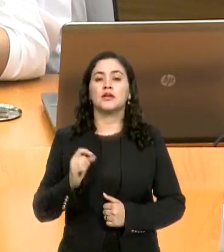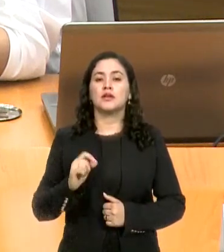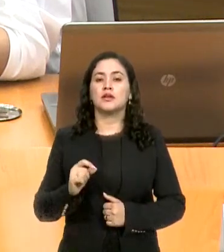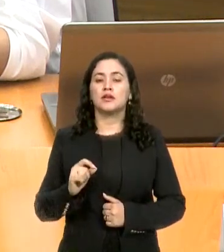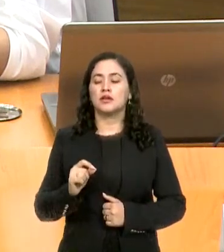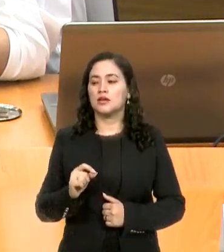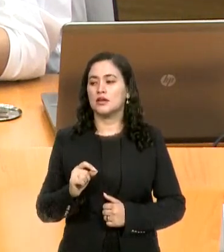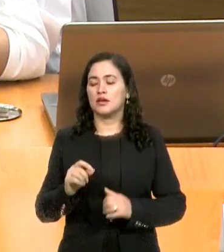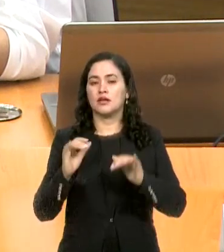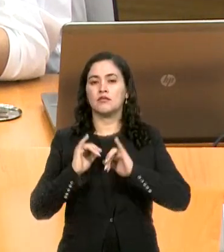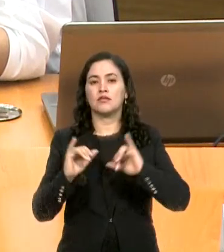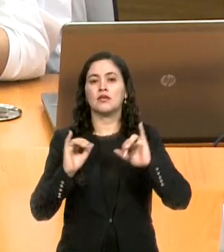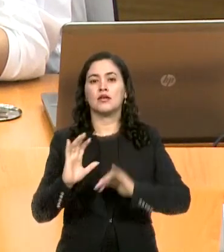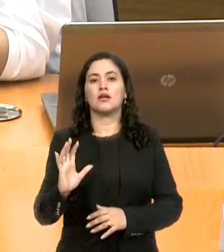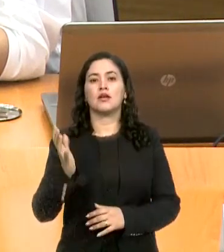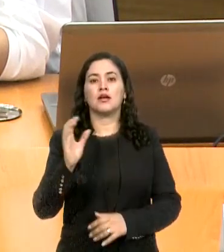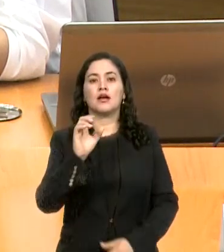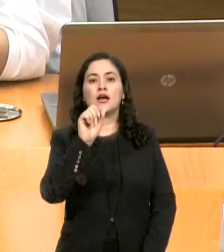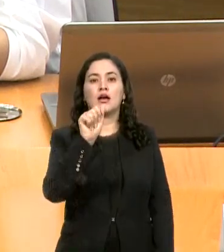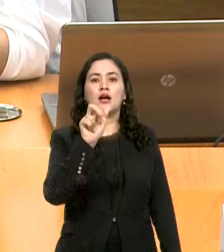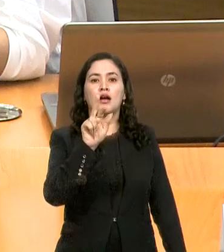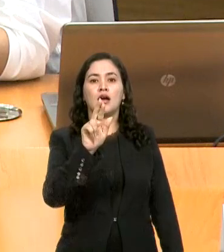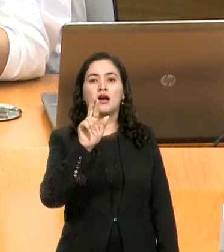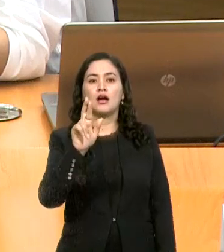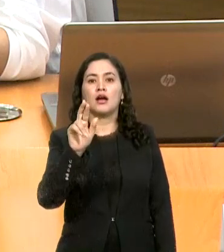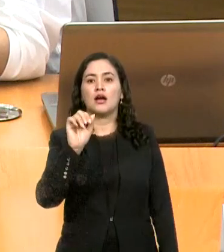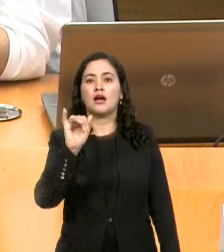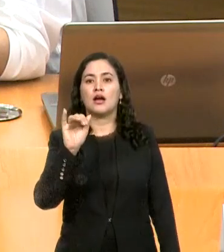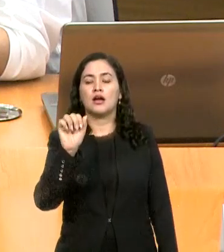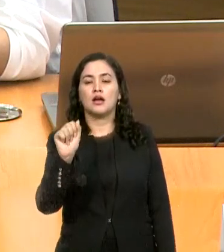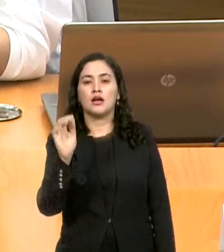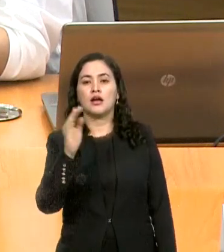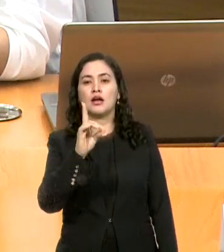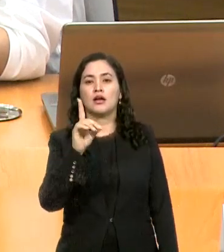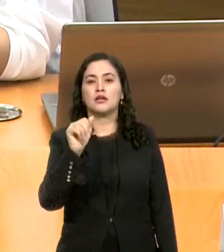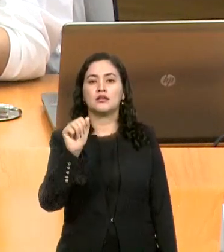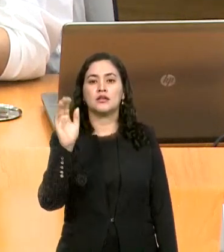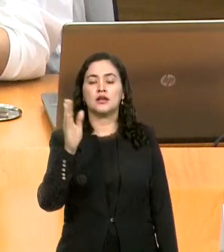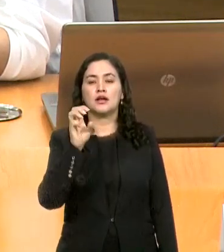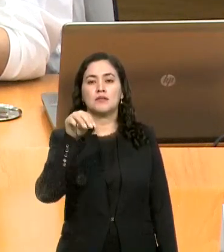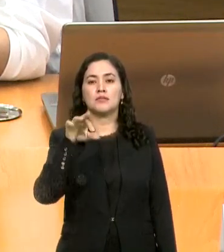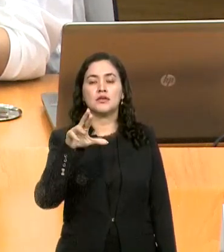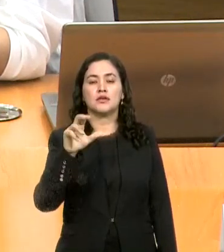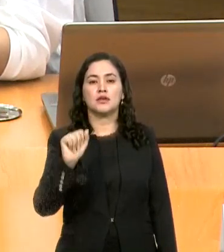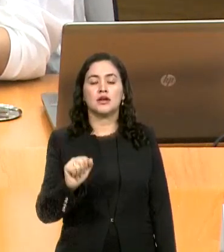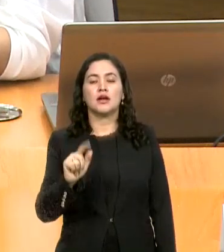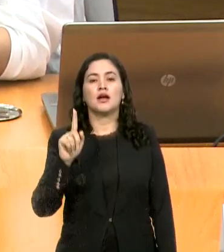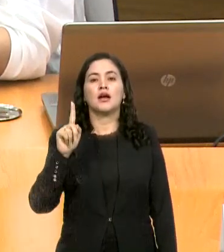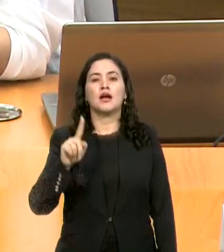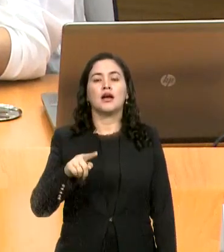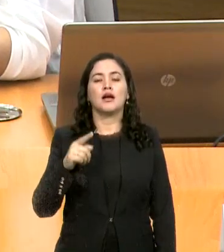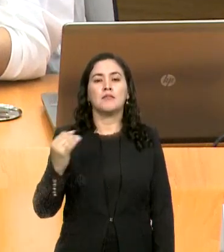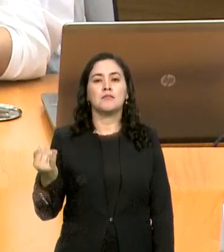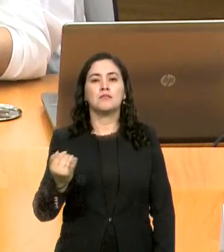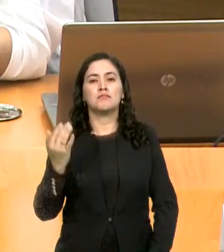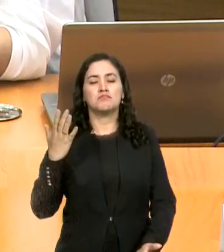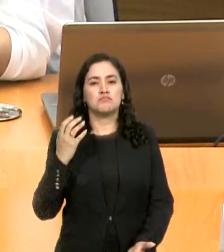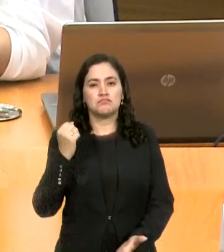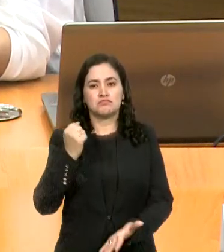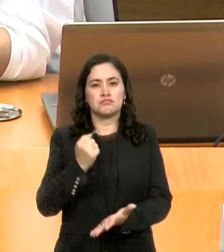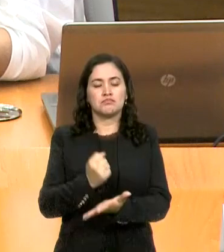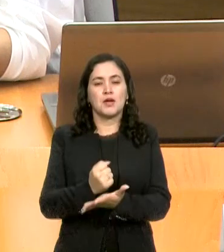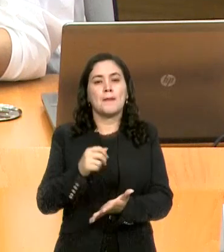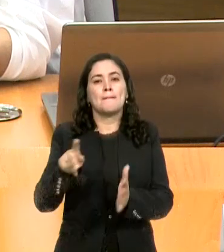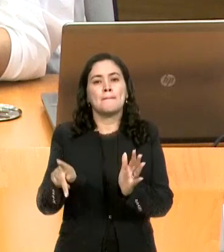evento Arraiá da Mira como patrimônio cultural de natureza imaterial do Estado do Maranhão. Com